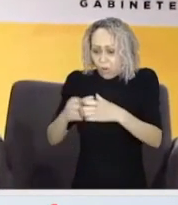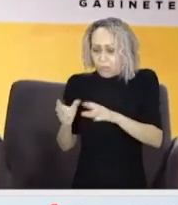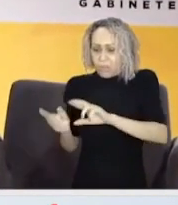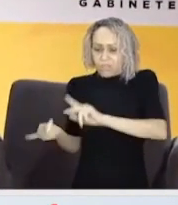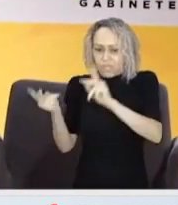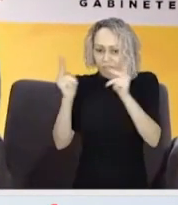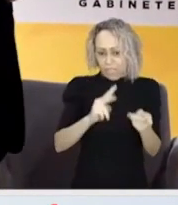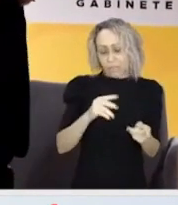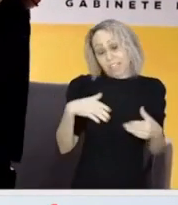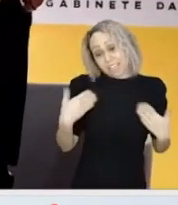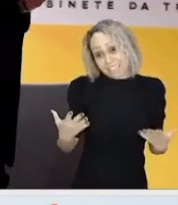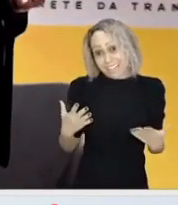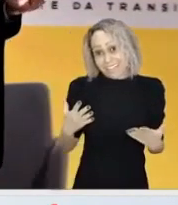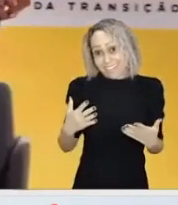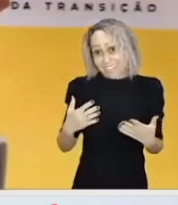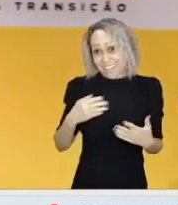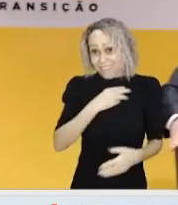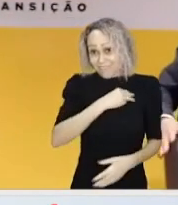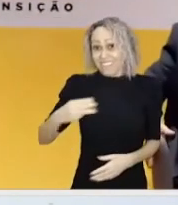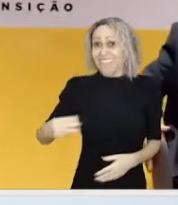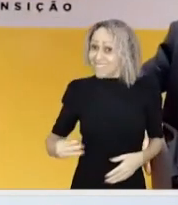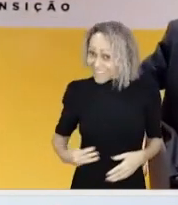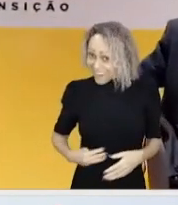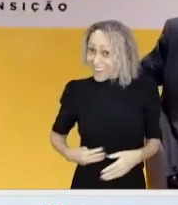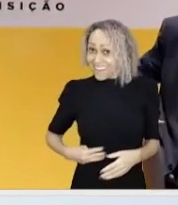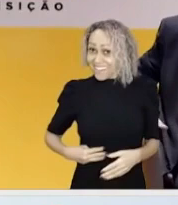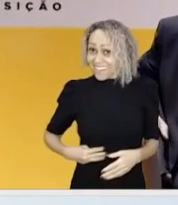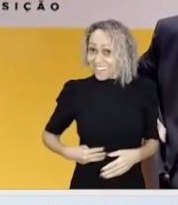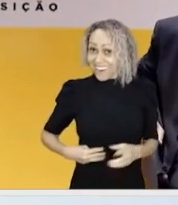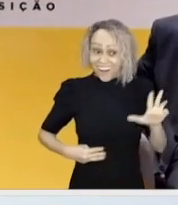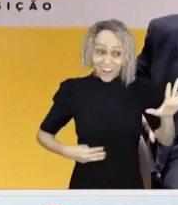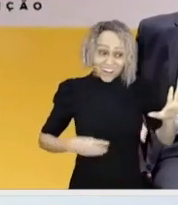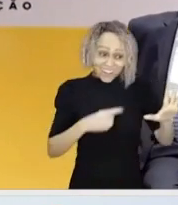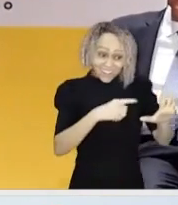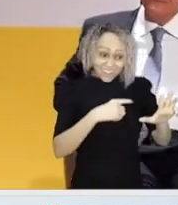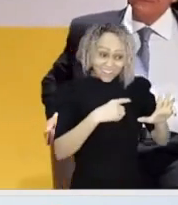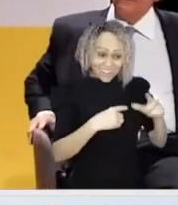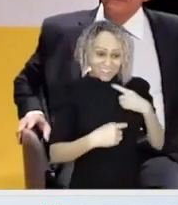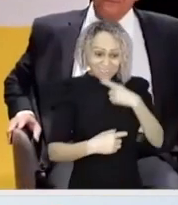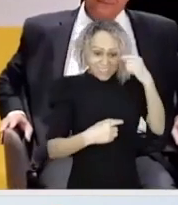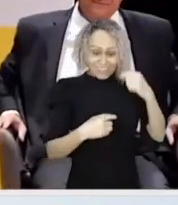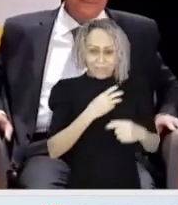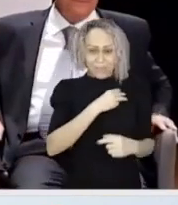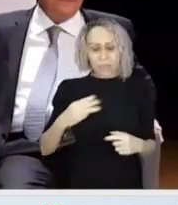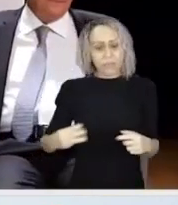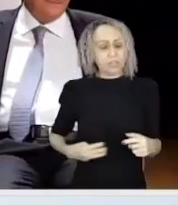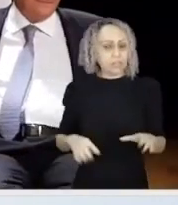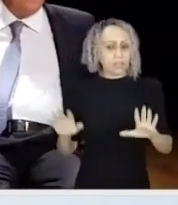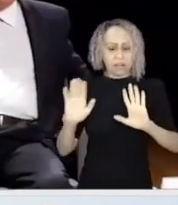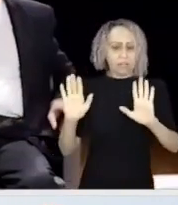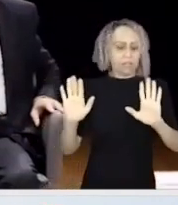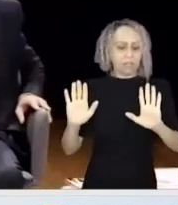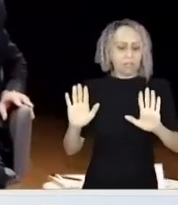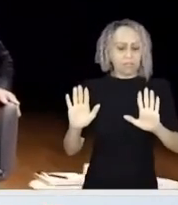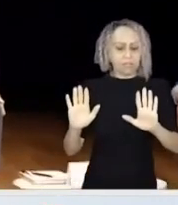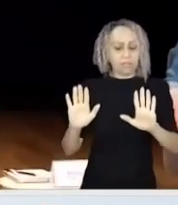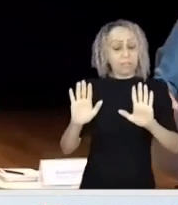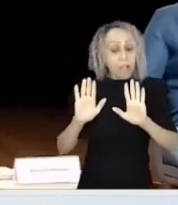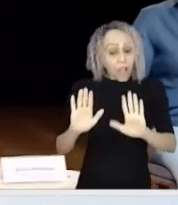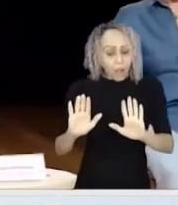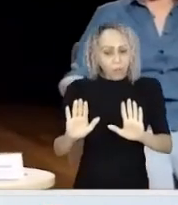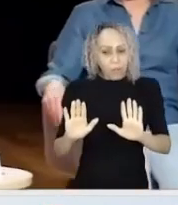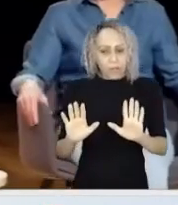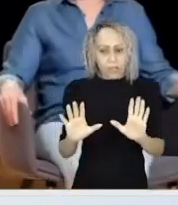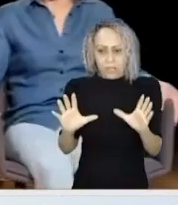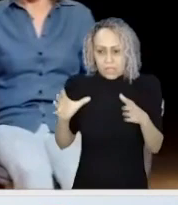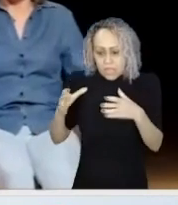O mercado sobe e desce. Isso aí é normal. Isso não precisa ser. Não precisa ser o vai Ah, torinho esse sobe para e desce entender. é muito normal